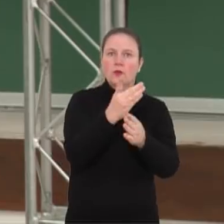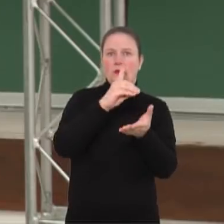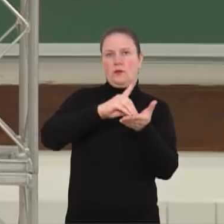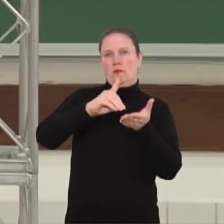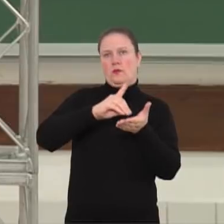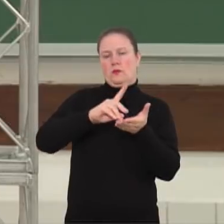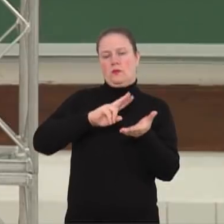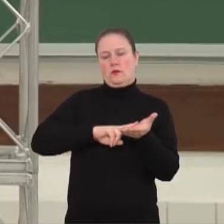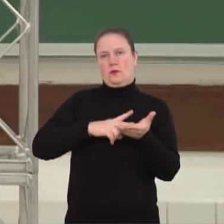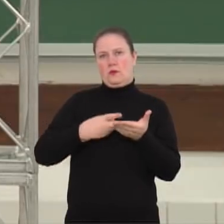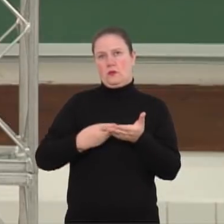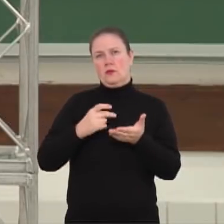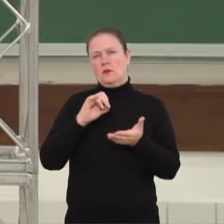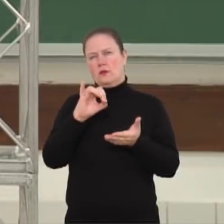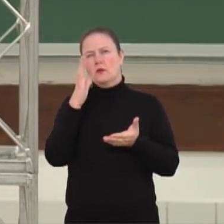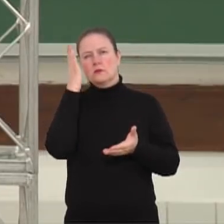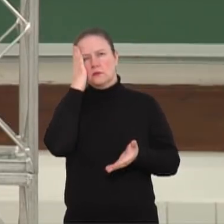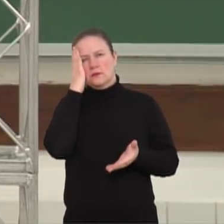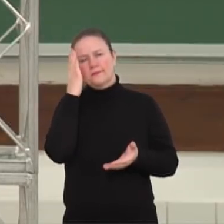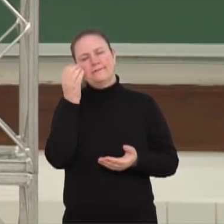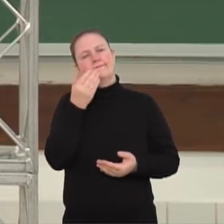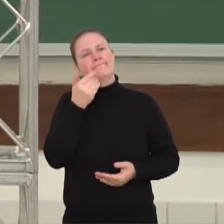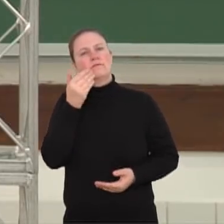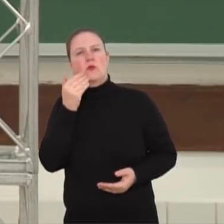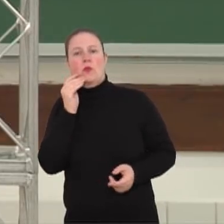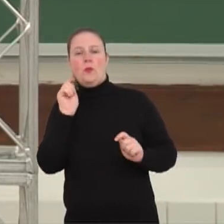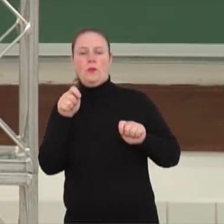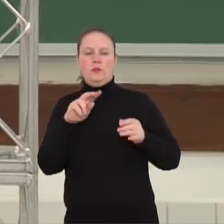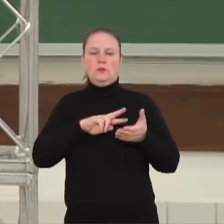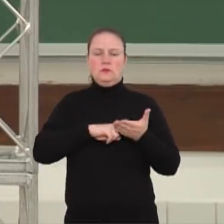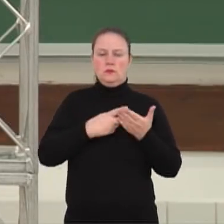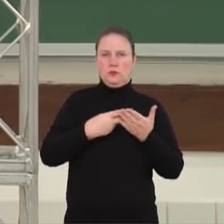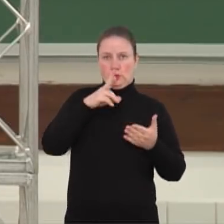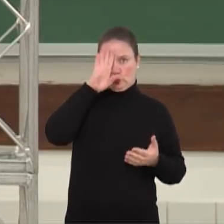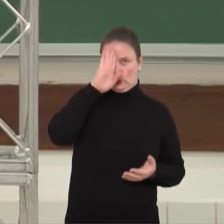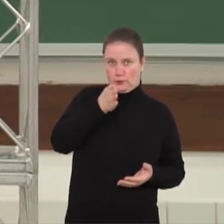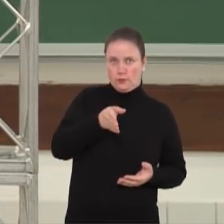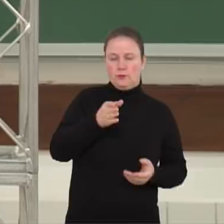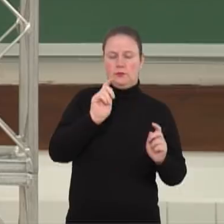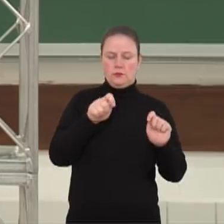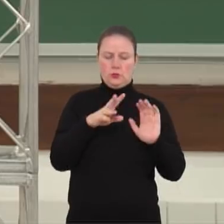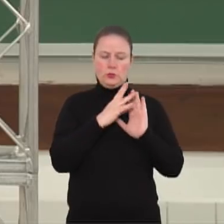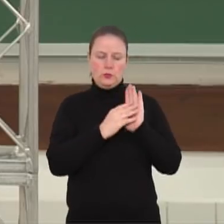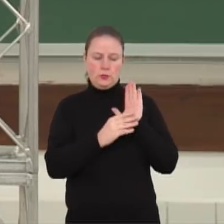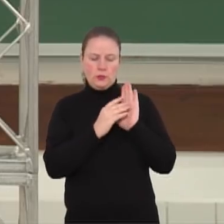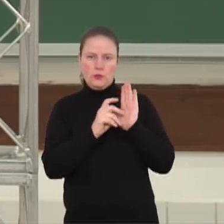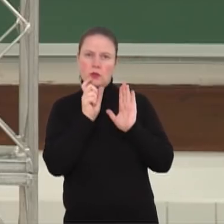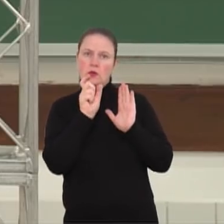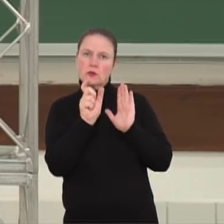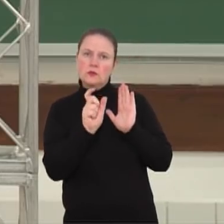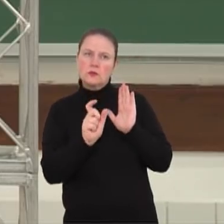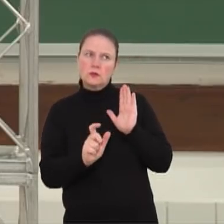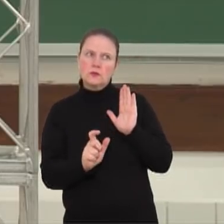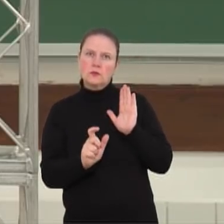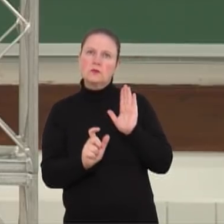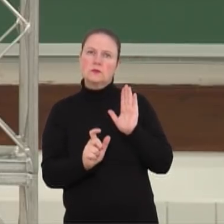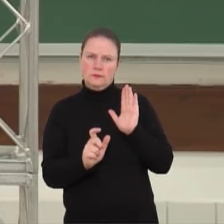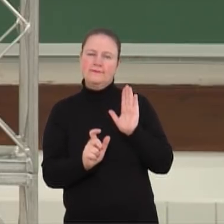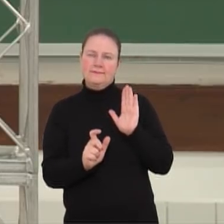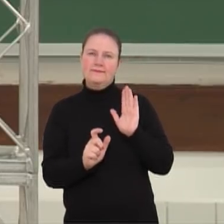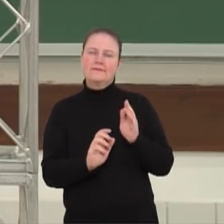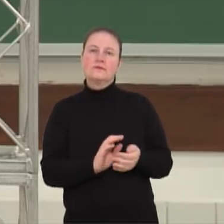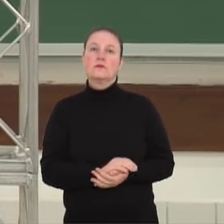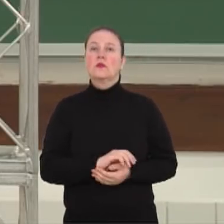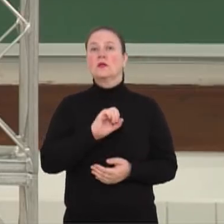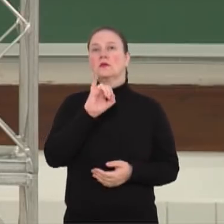Se você já sabe, fica muito mais fácil, só coloca a tradução. Senão, você copia a palavrinha e procura lá no dicionário.